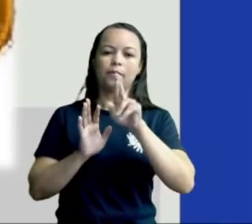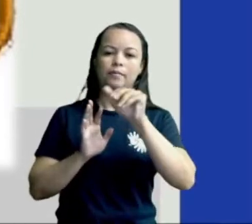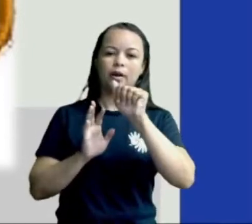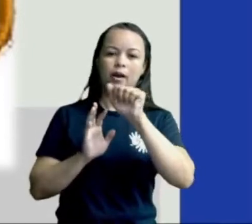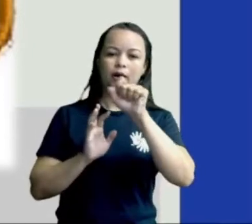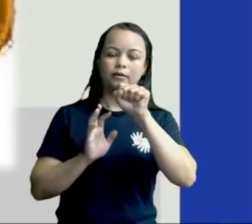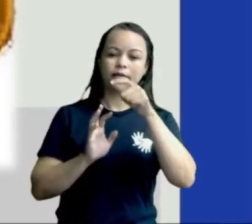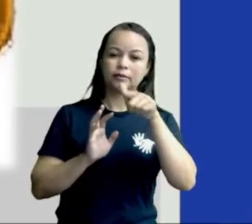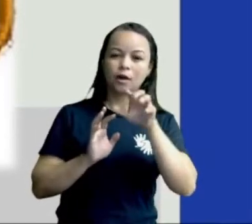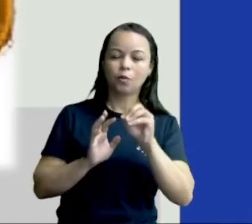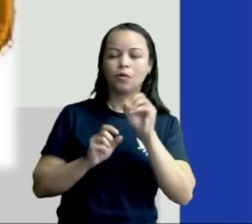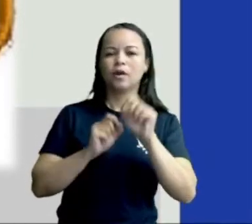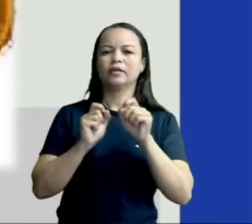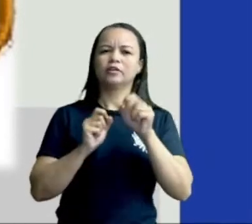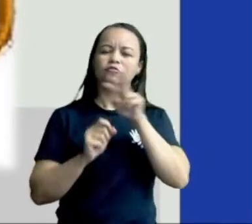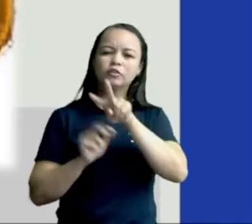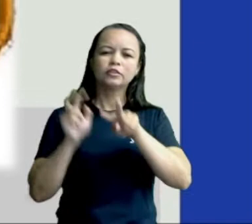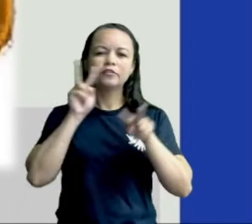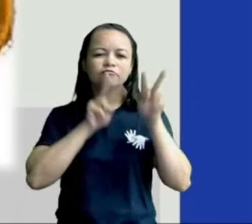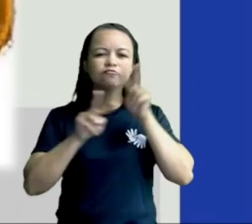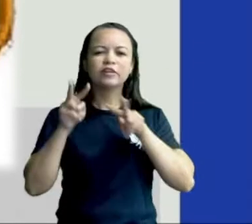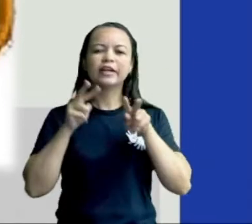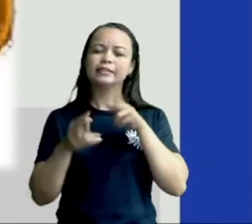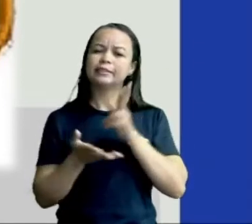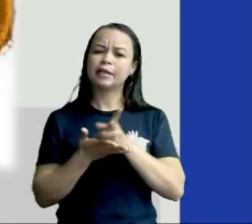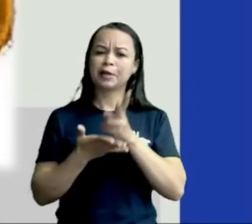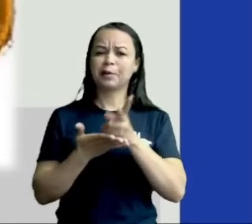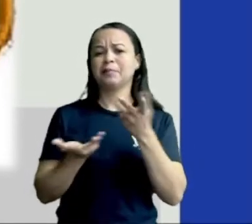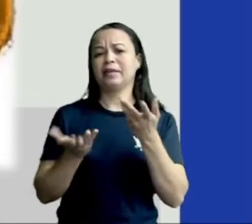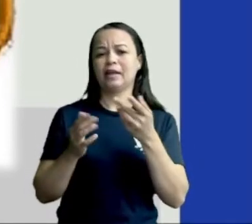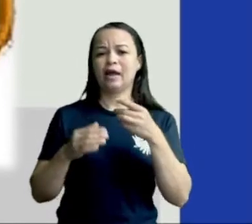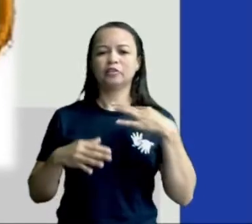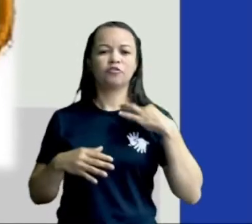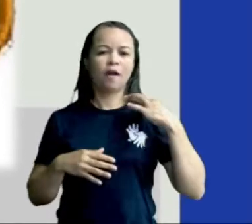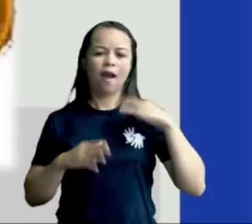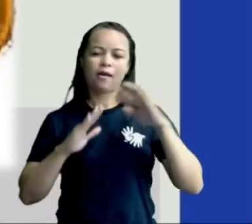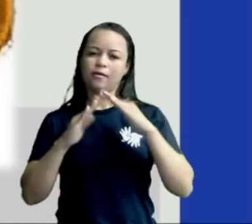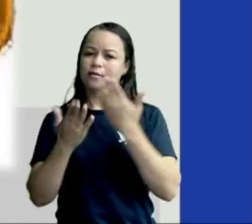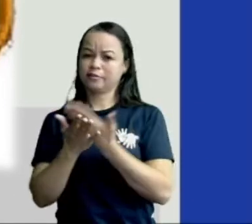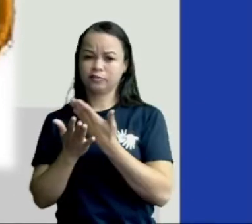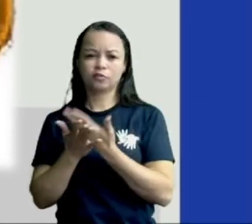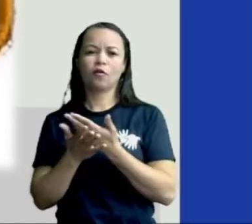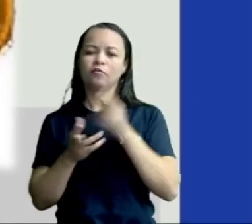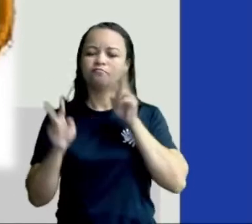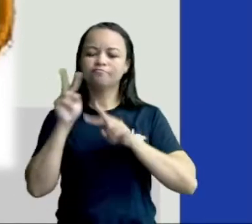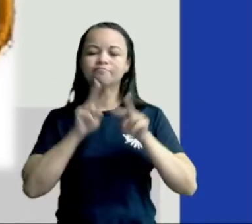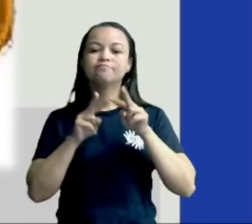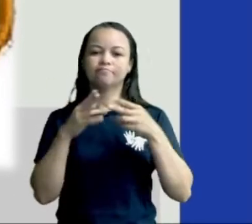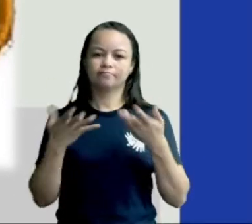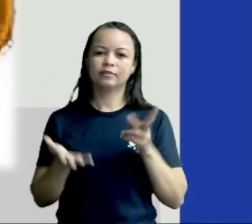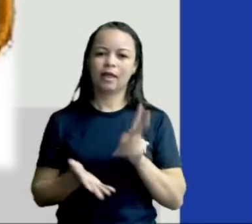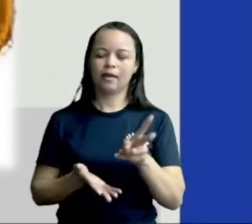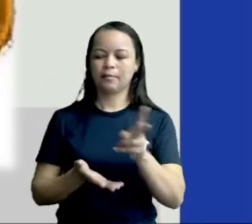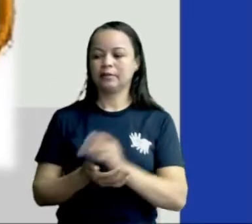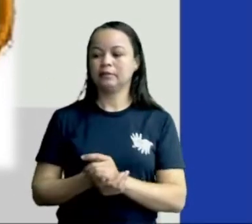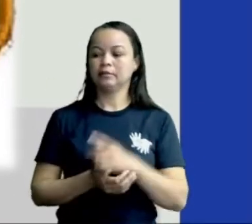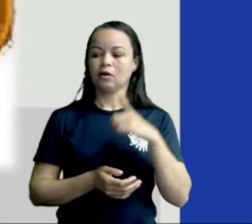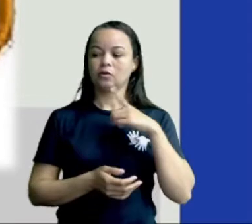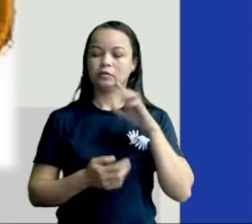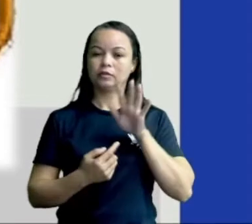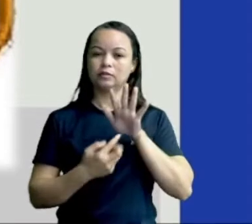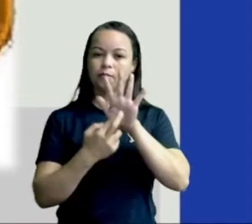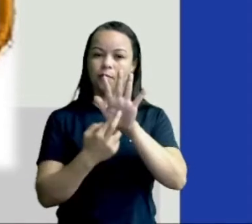escola, das escolas municipais, a gente vê muito. Vamos ver o que é que ele representa? Então, olha aí, ó. São as três